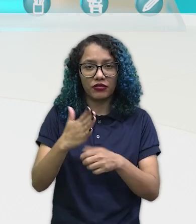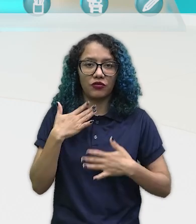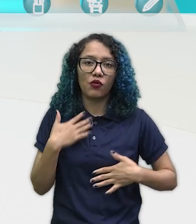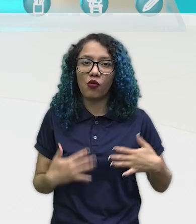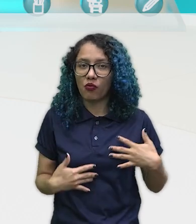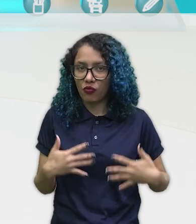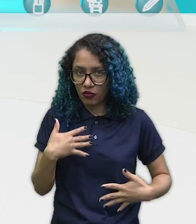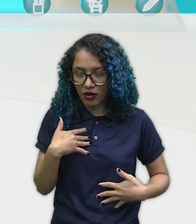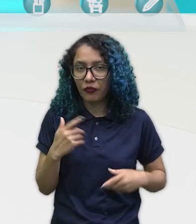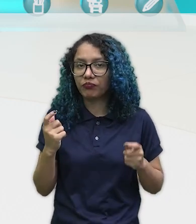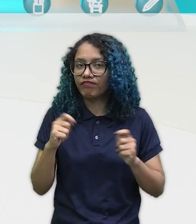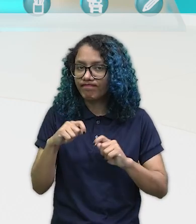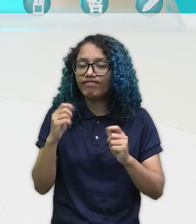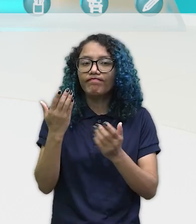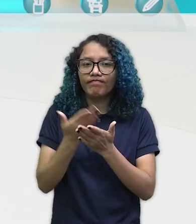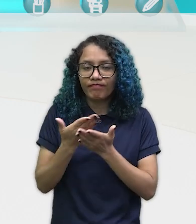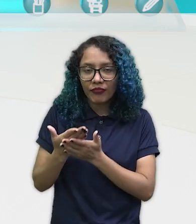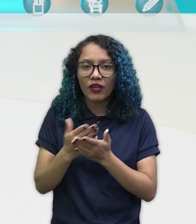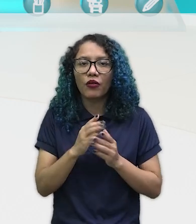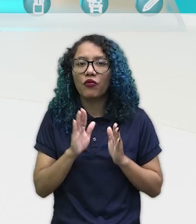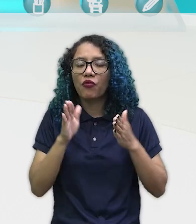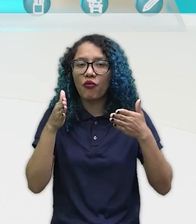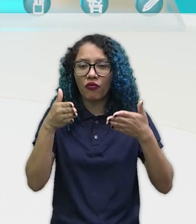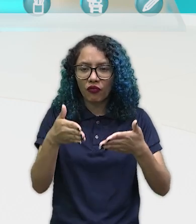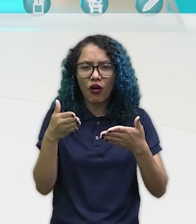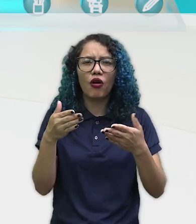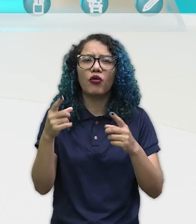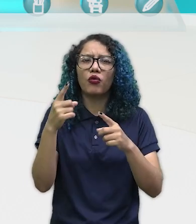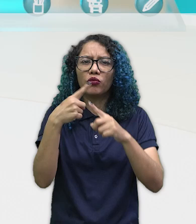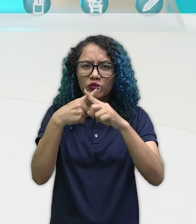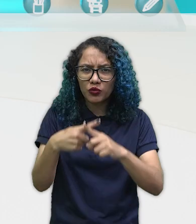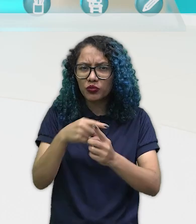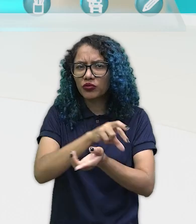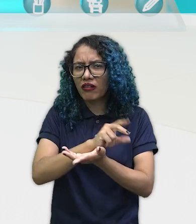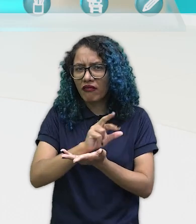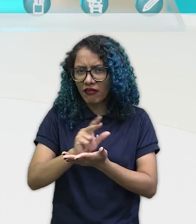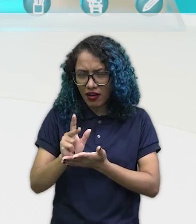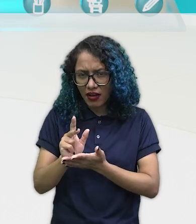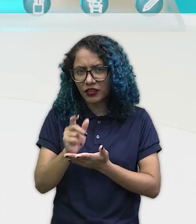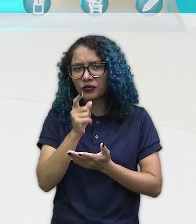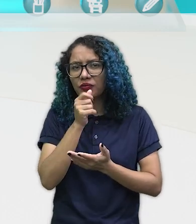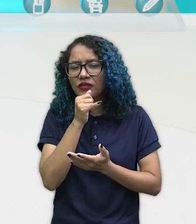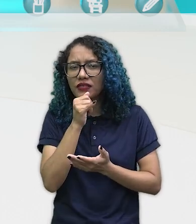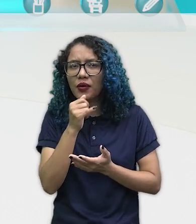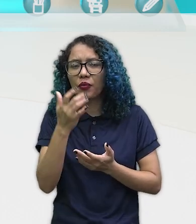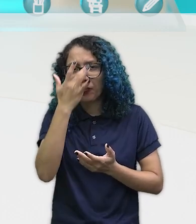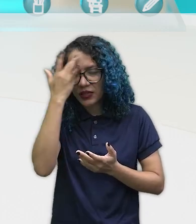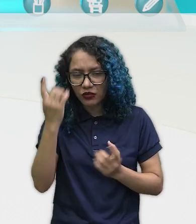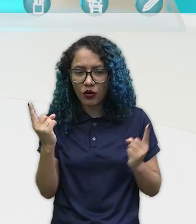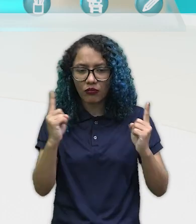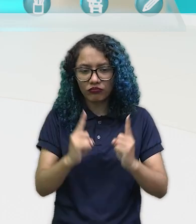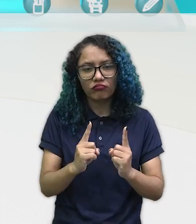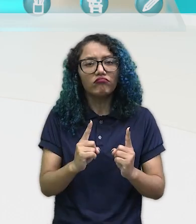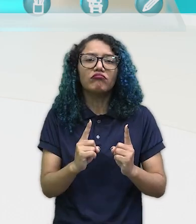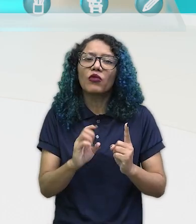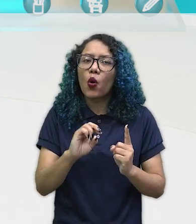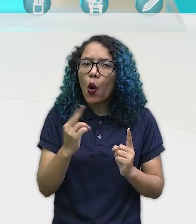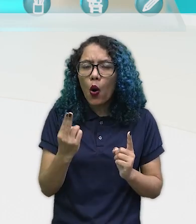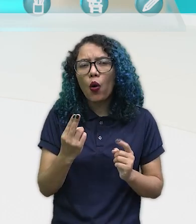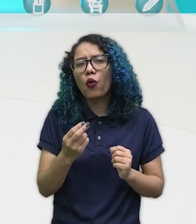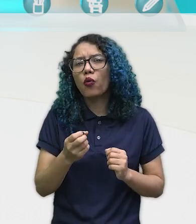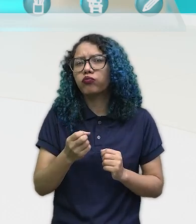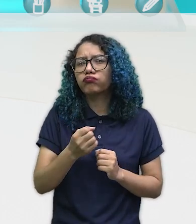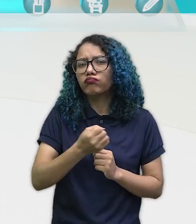práticas corporais que envolvem todo tipo de disputa relacionada entre dois ou mais indivíduos com